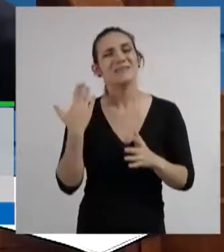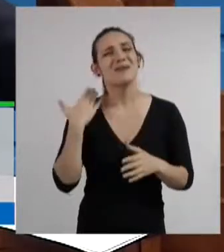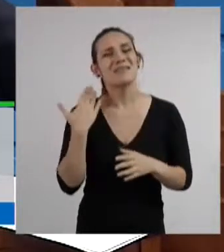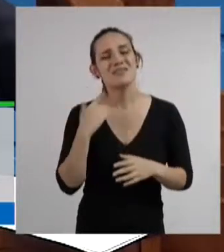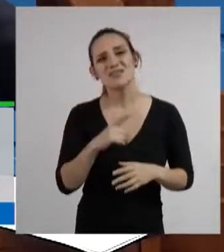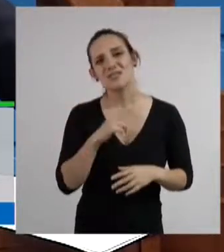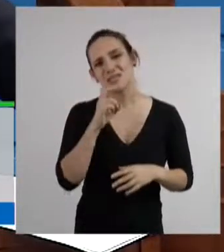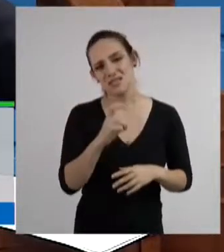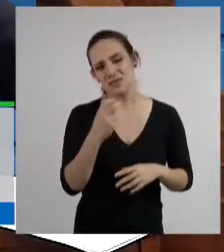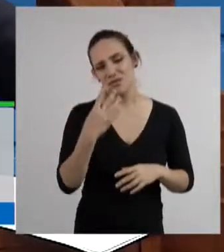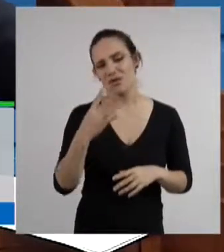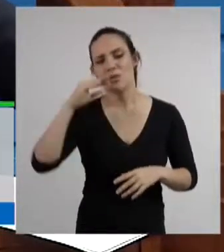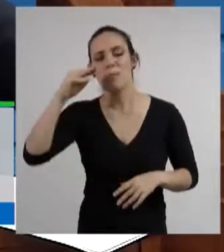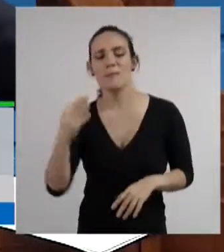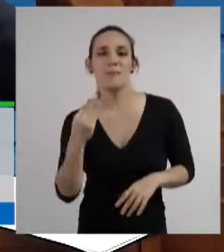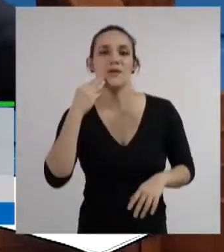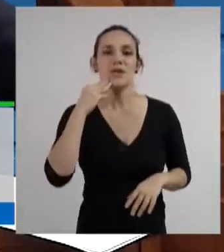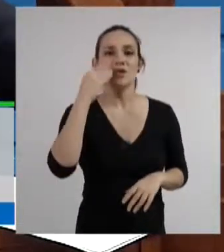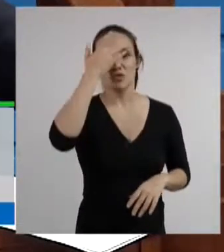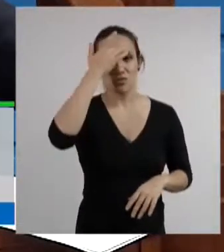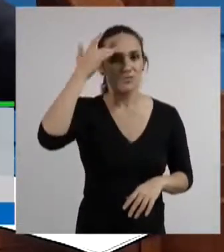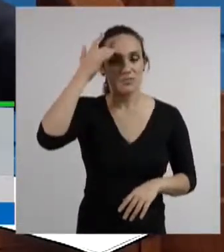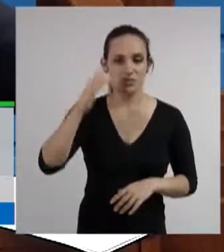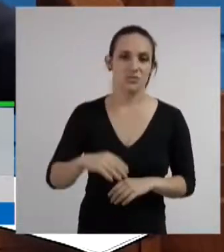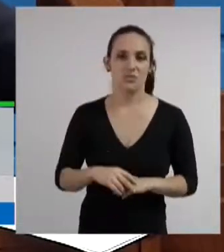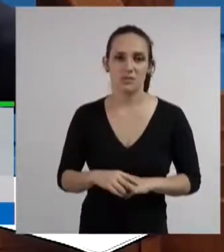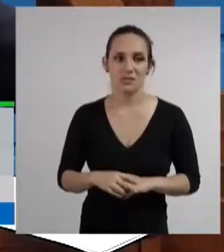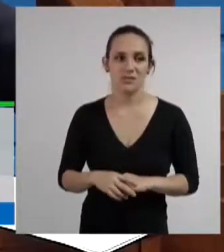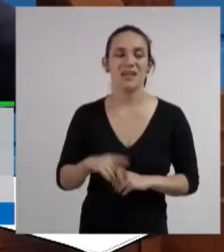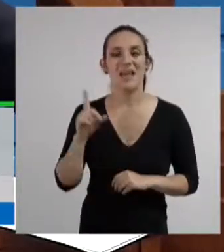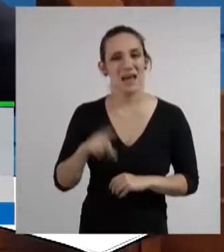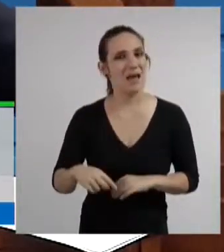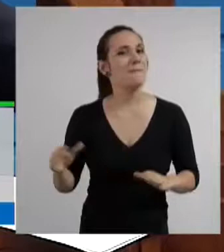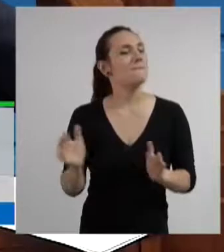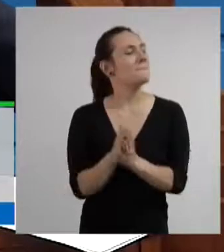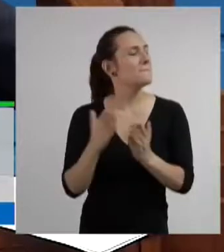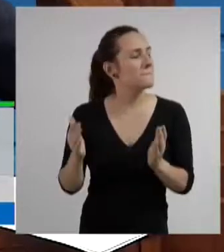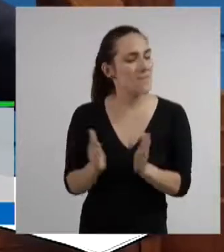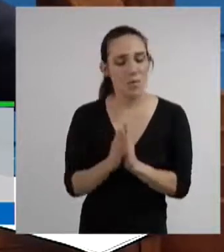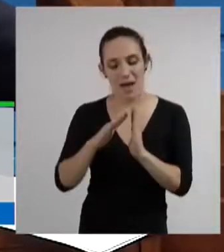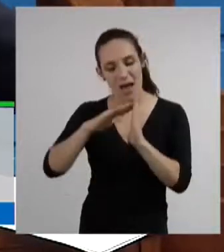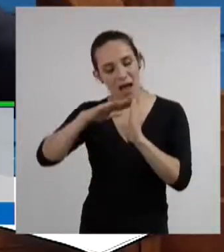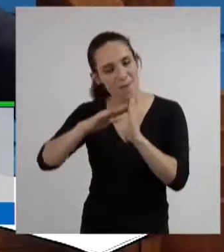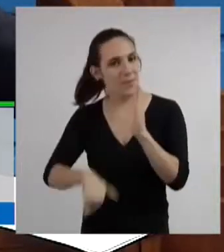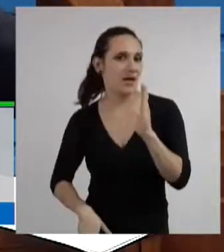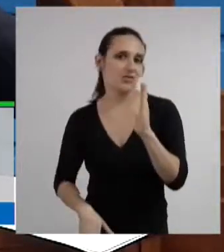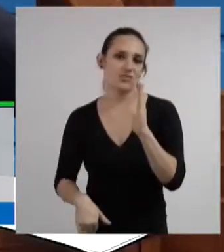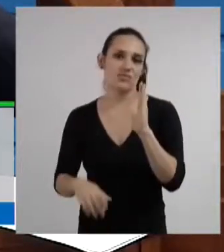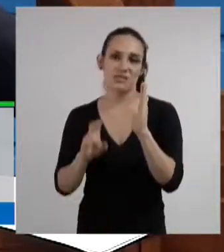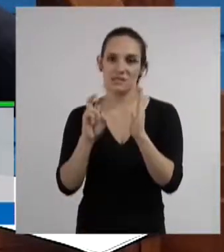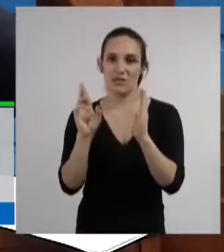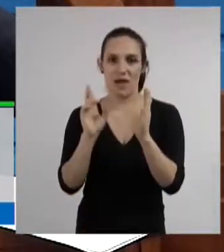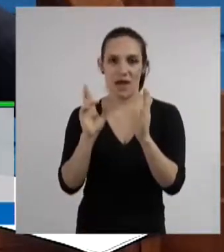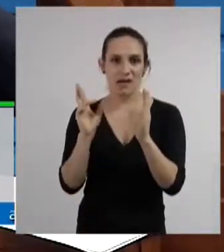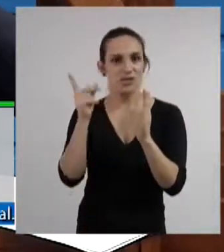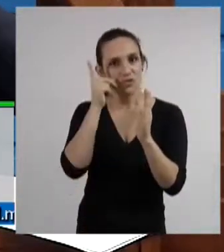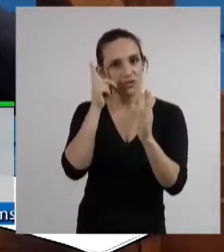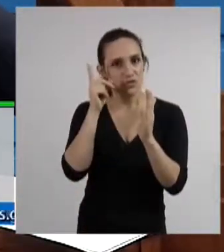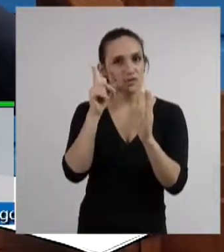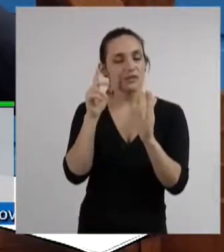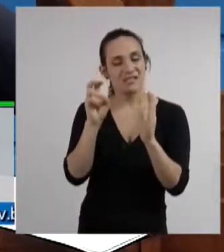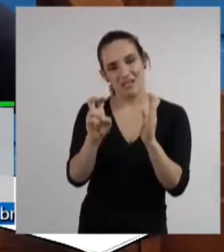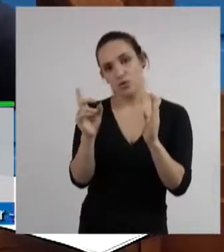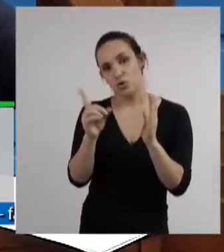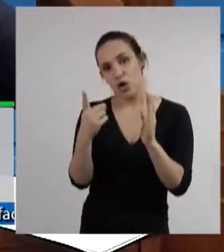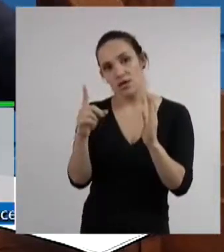54 milhões de pessoas vivendo nessa situação. Isso